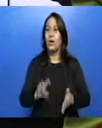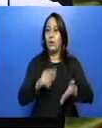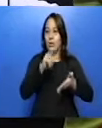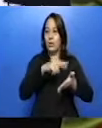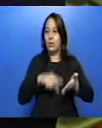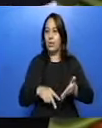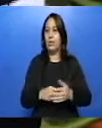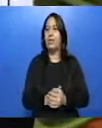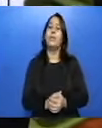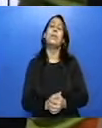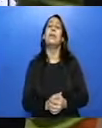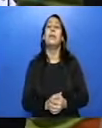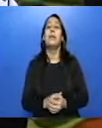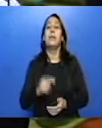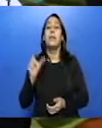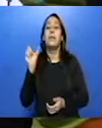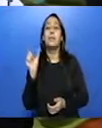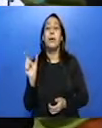estas palavras.